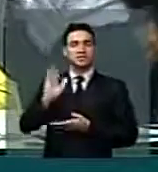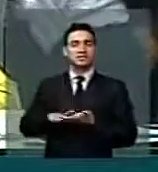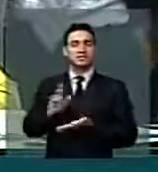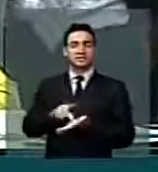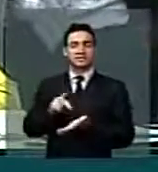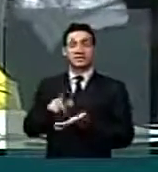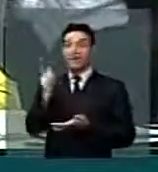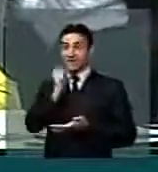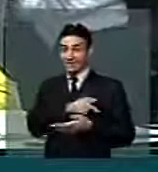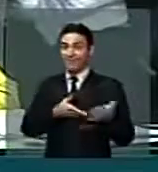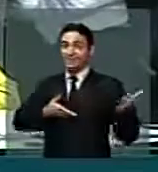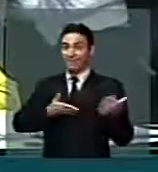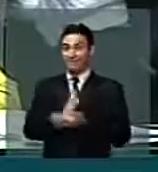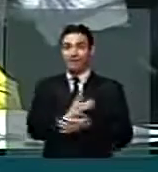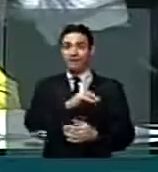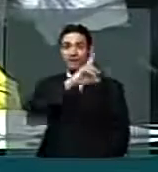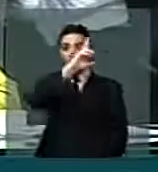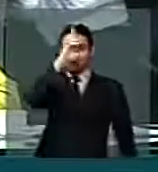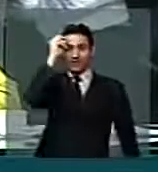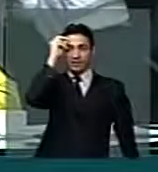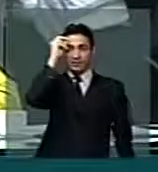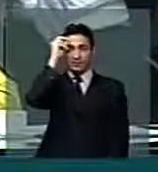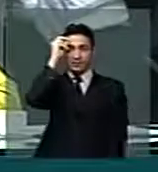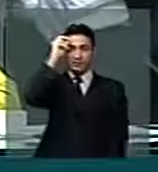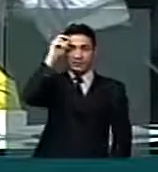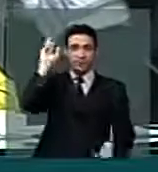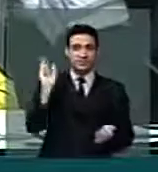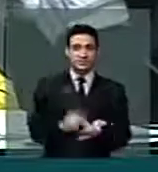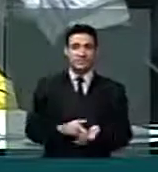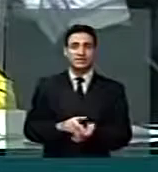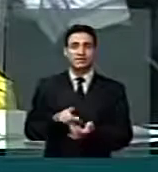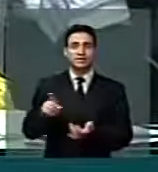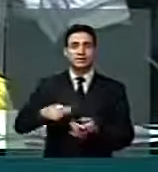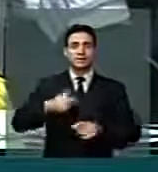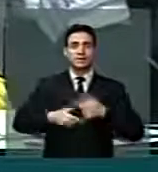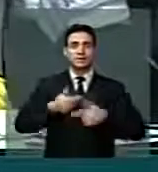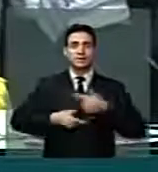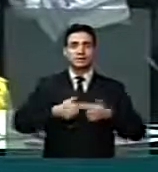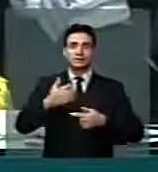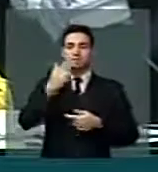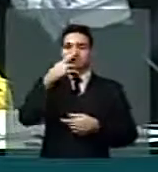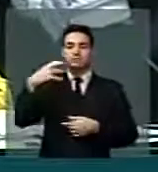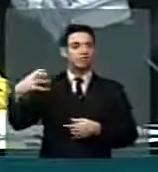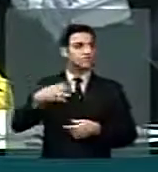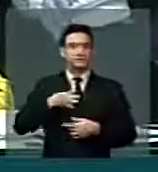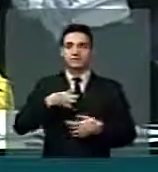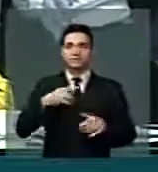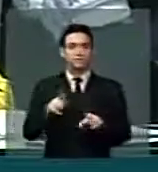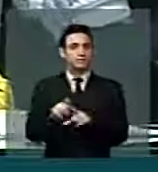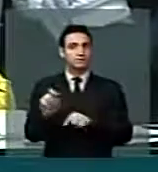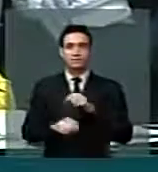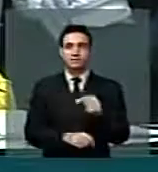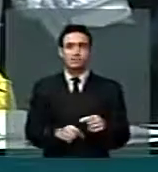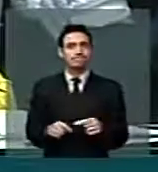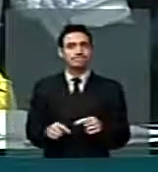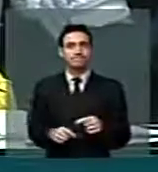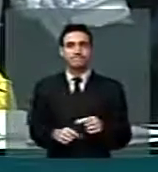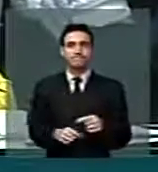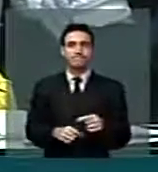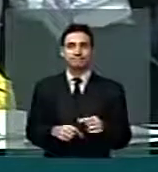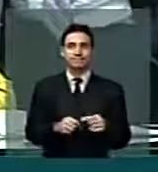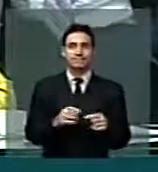eleito prefeito. Obrigado. Num desempenho que eu considero histórico no nosso Estado,